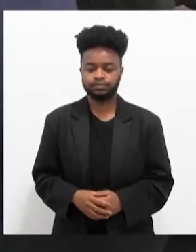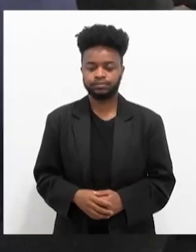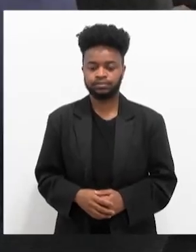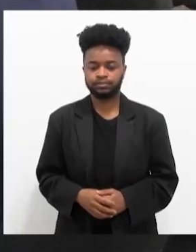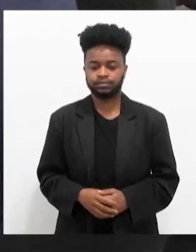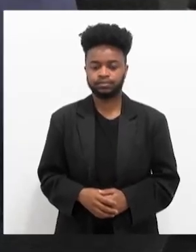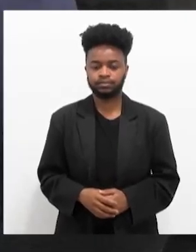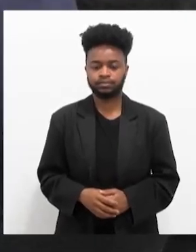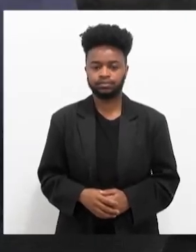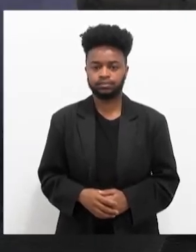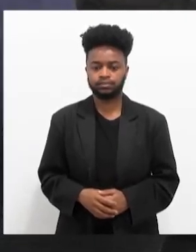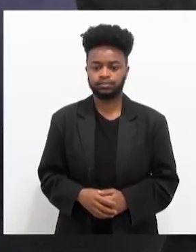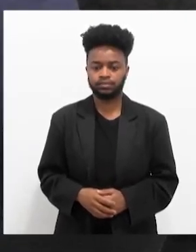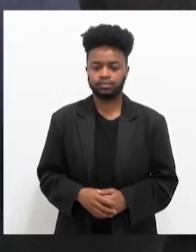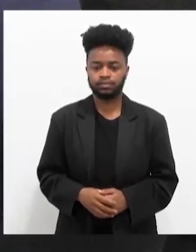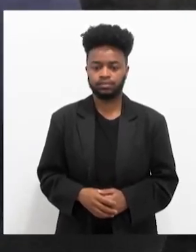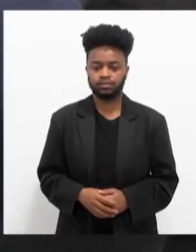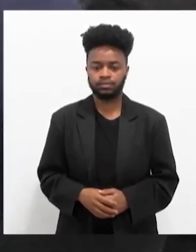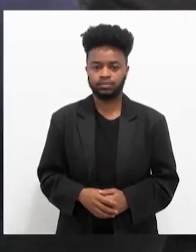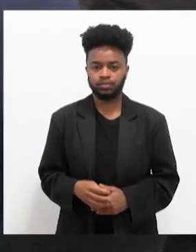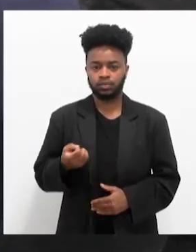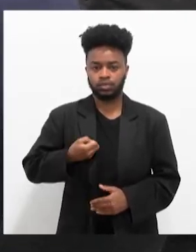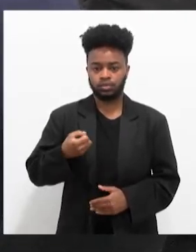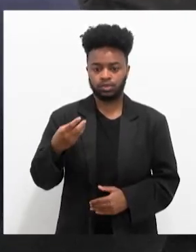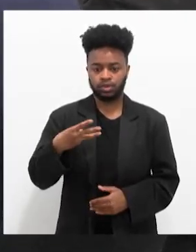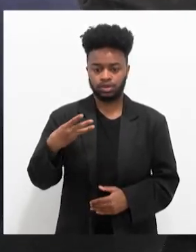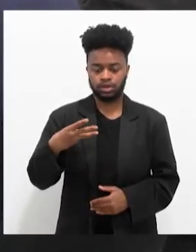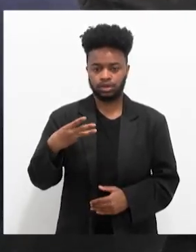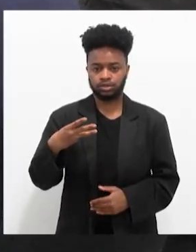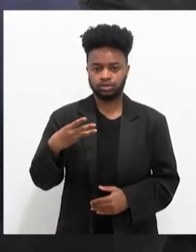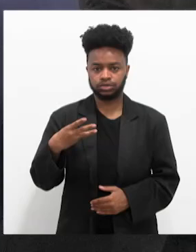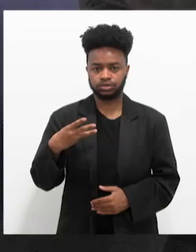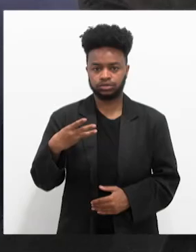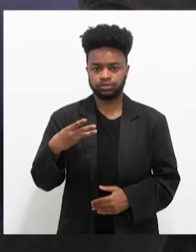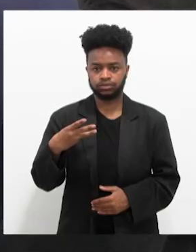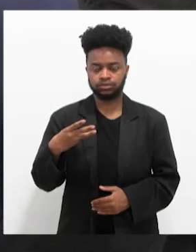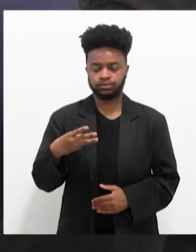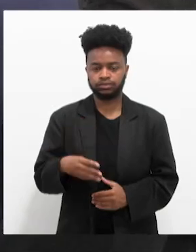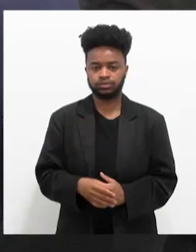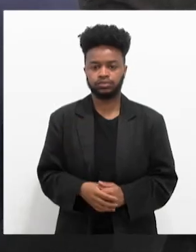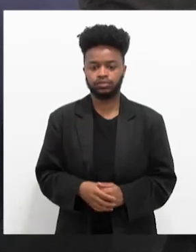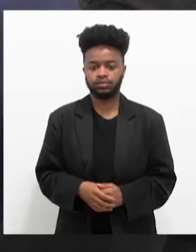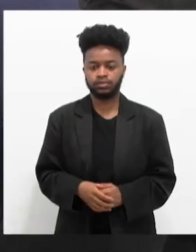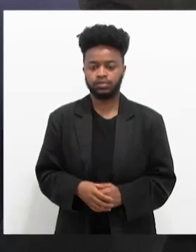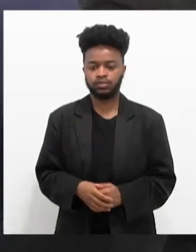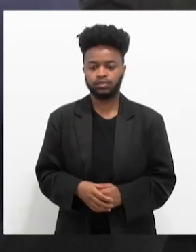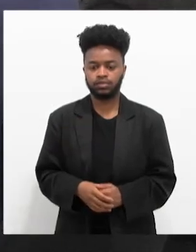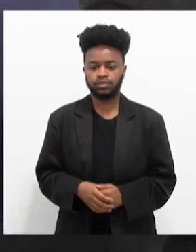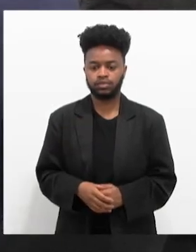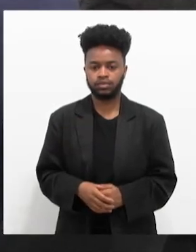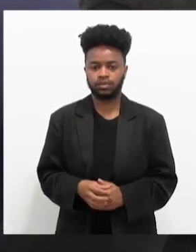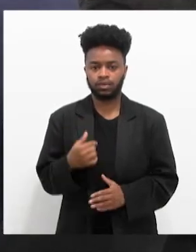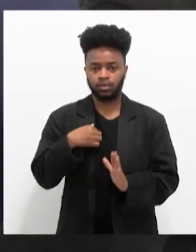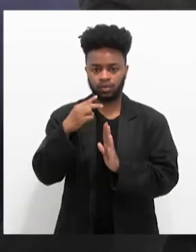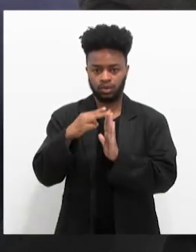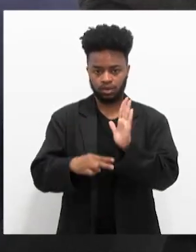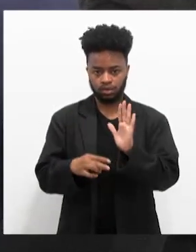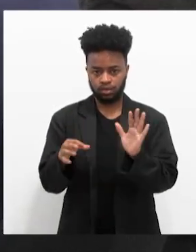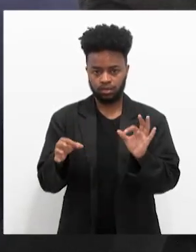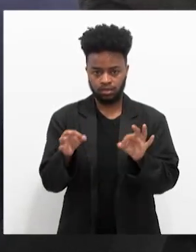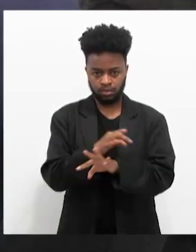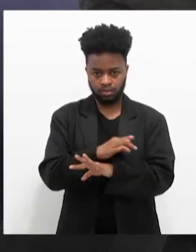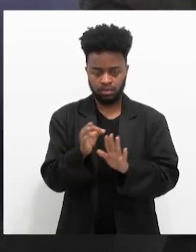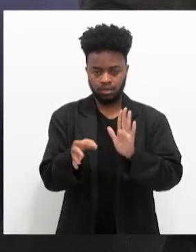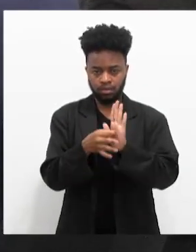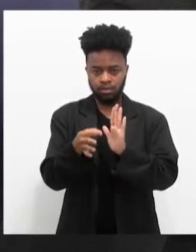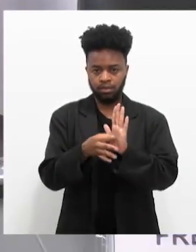Esse projeto número 3, ele, apesar de ter lido aqui o parecer, que é